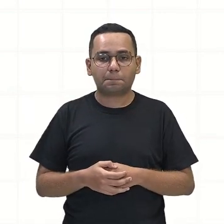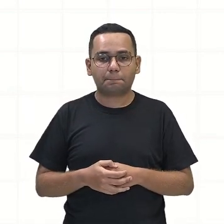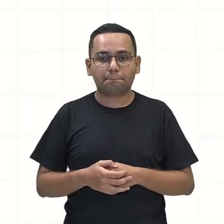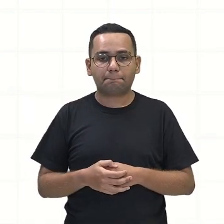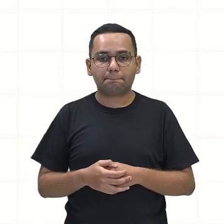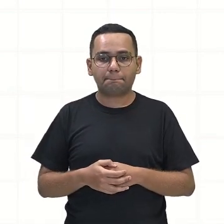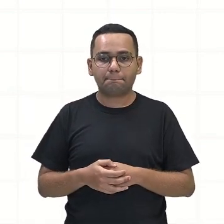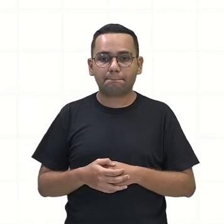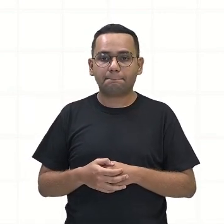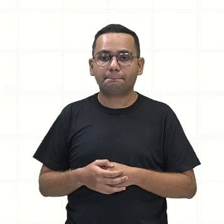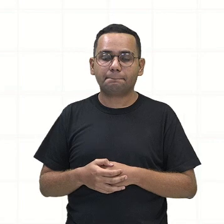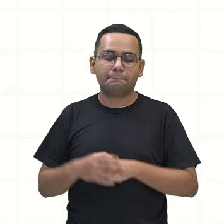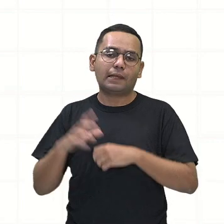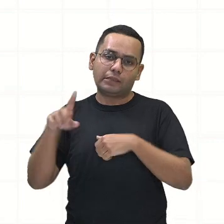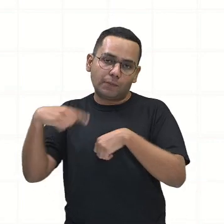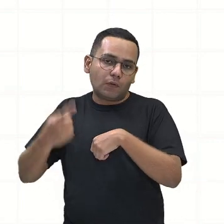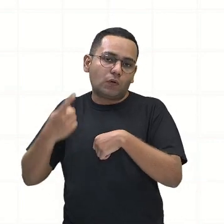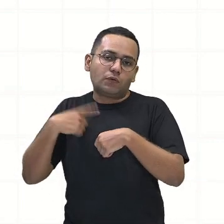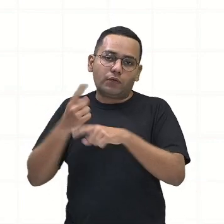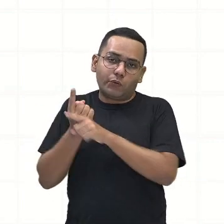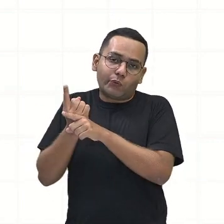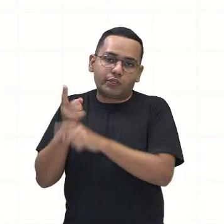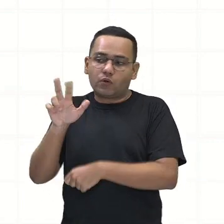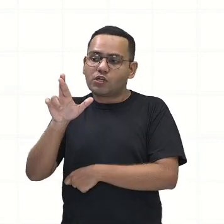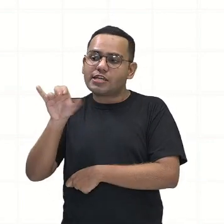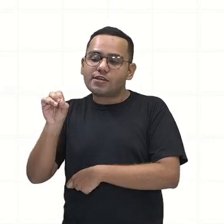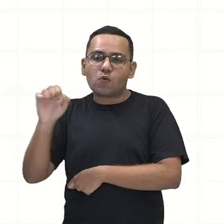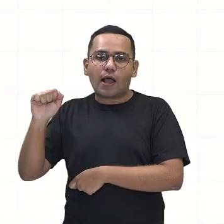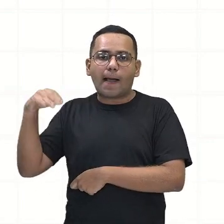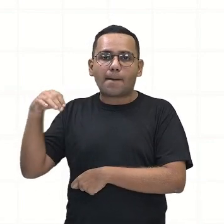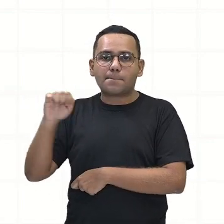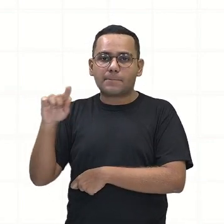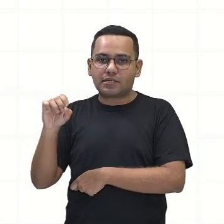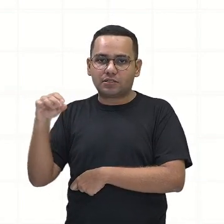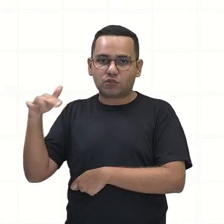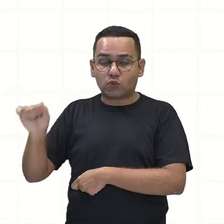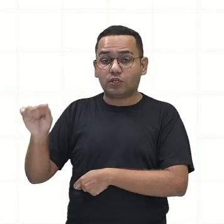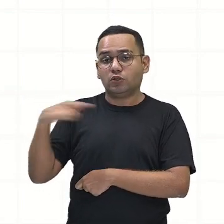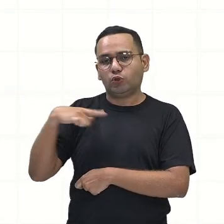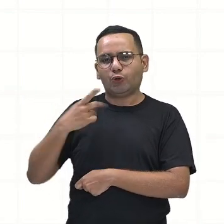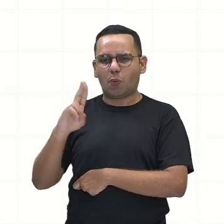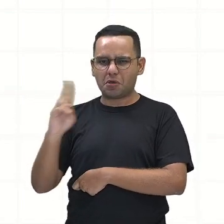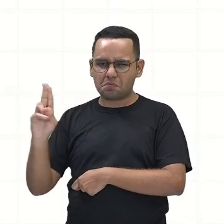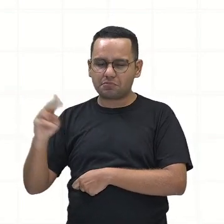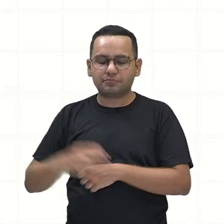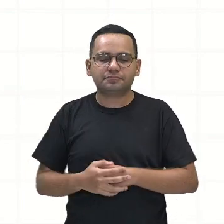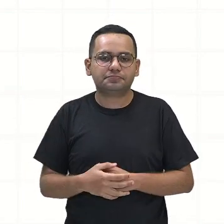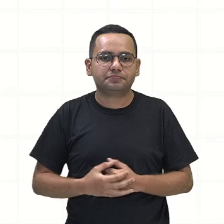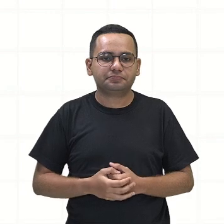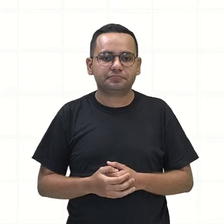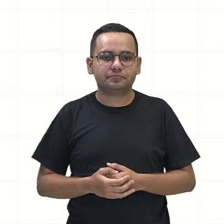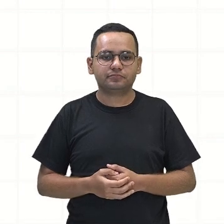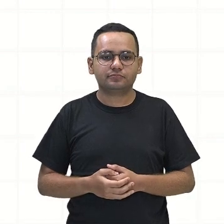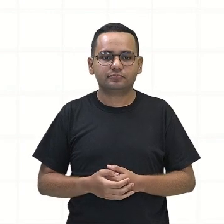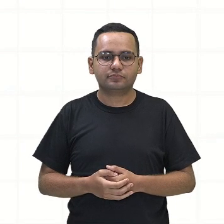como Rio Amazonas, que eles nomearam ali como o Rio de Santa Maria de la Mar Dulce.